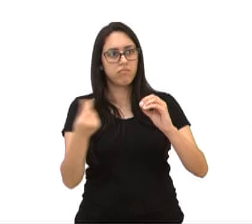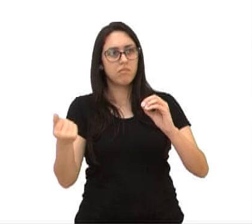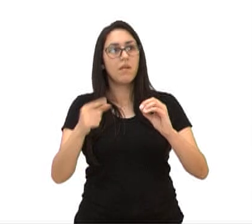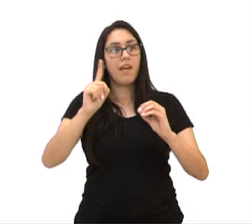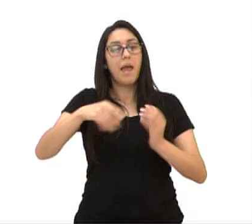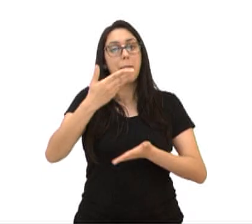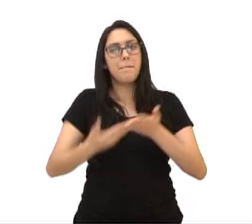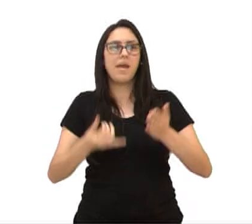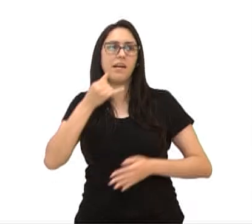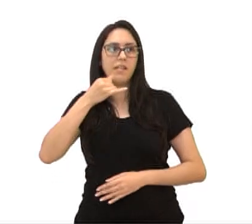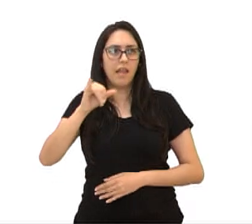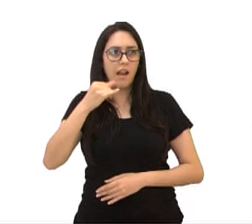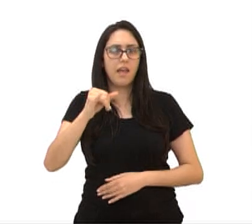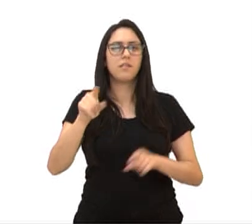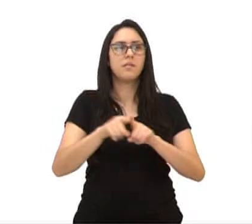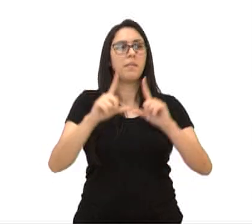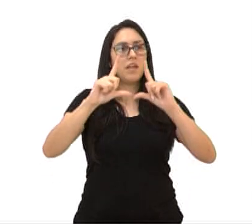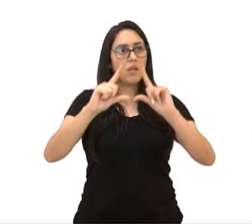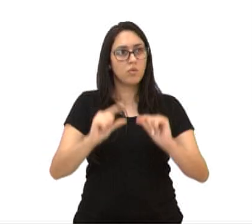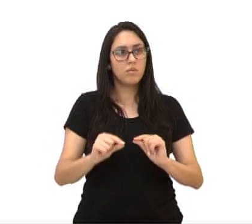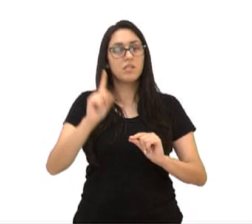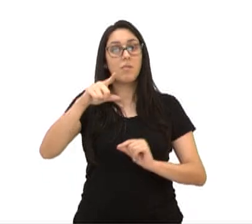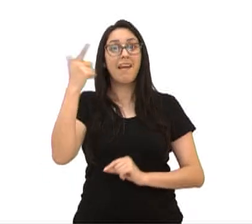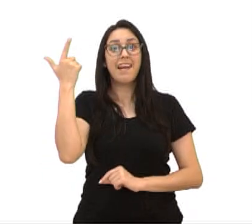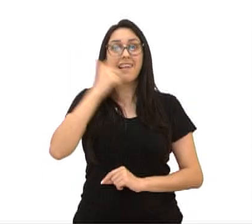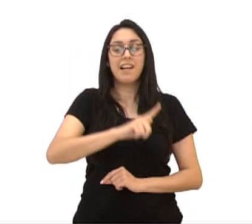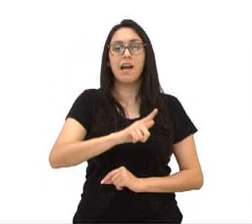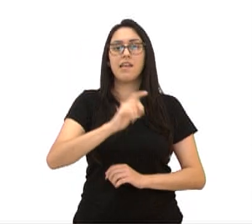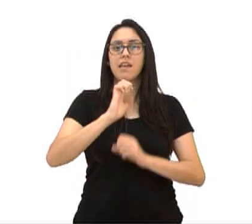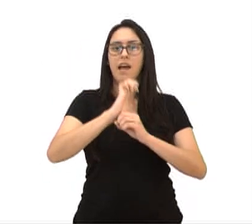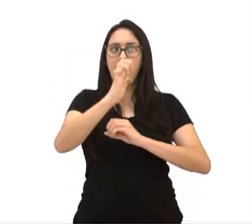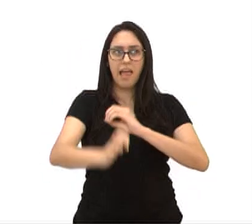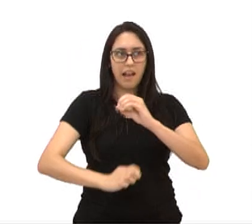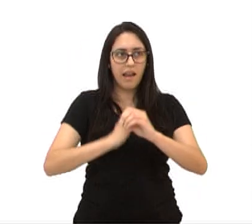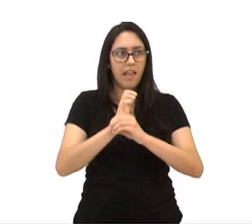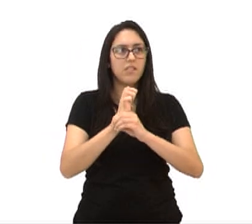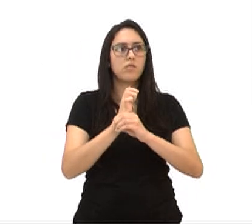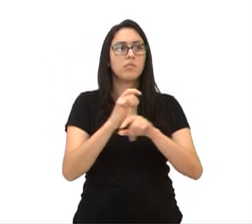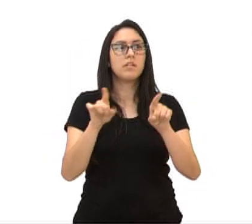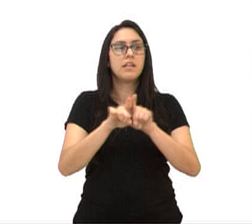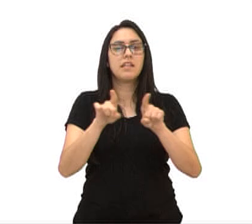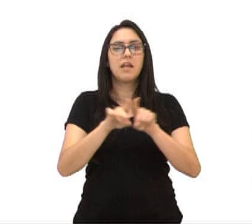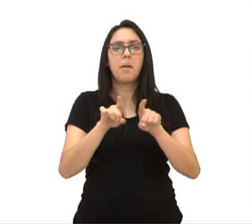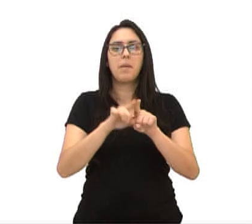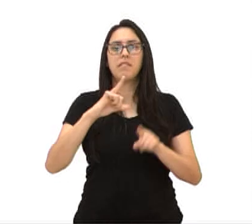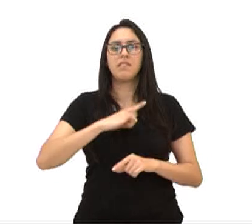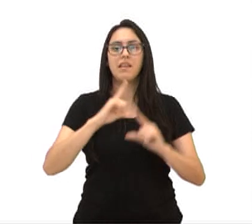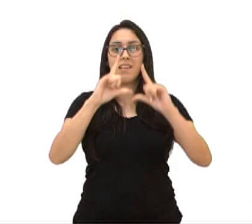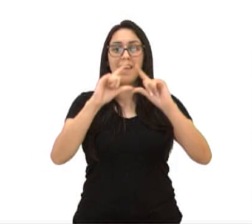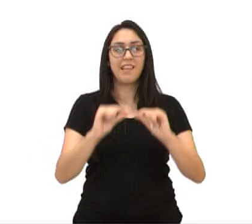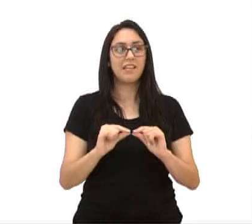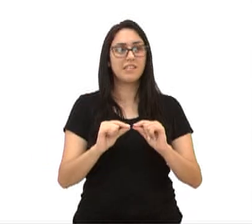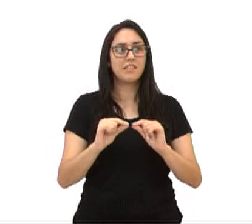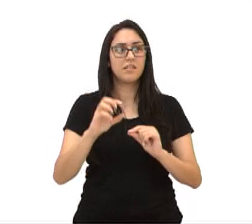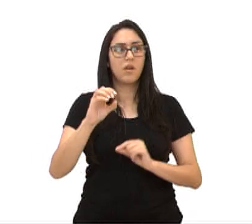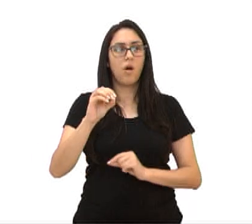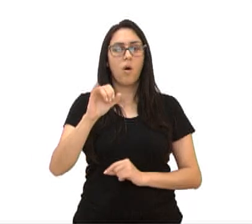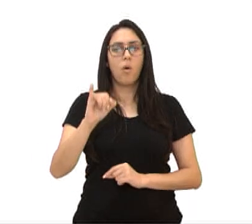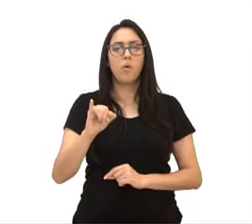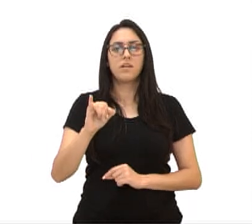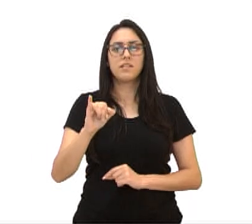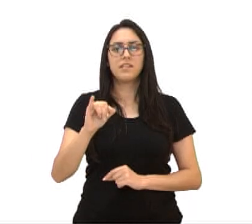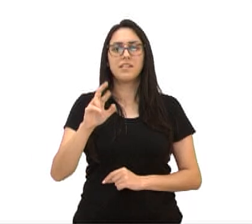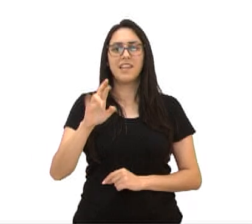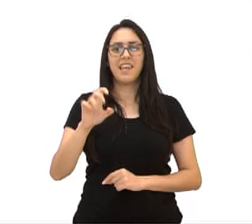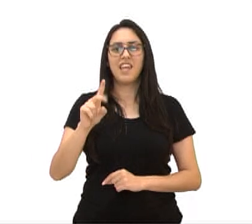de oxirredução é quando há transferências de elétrons. Nem toda reação ocorre transferência de elétron, hein, pessoal? Fala aí, Prof. Beth. Então,